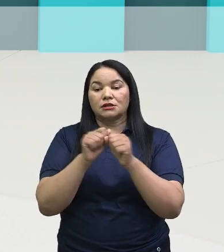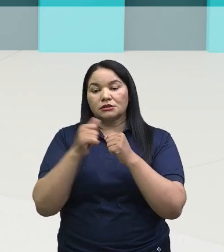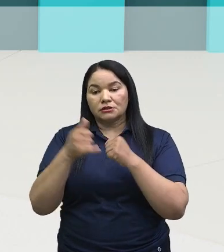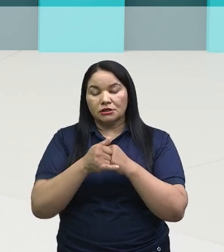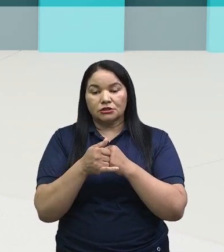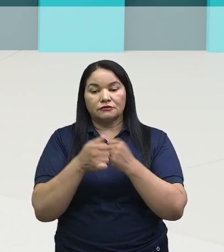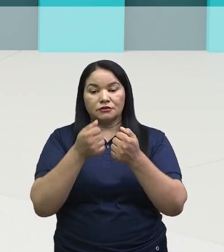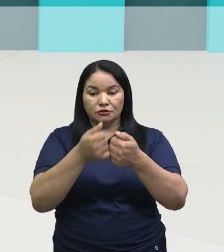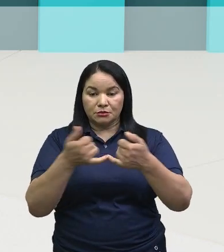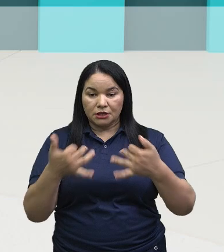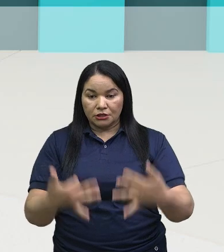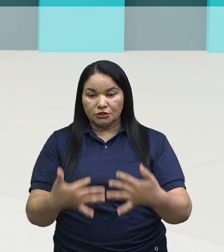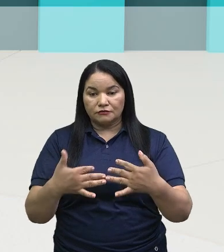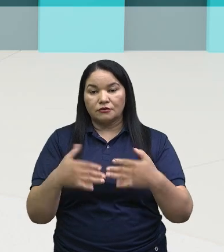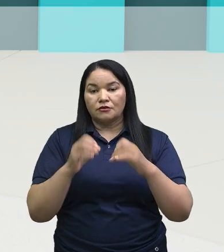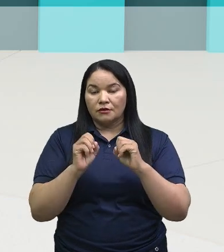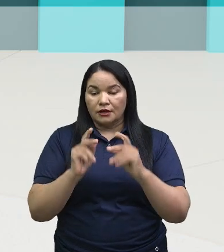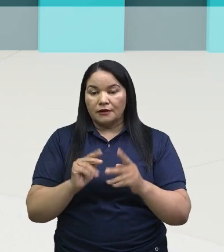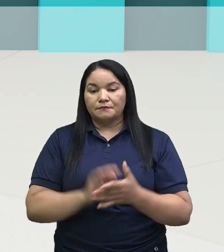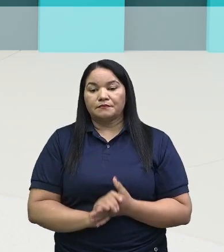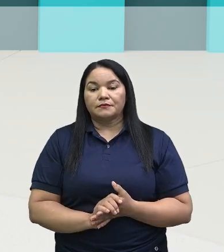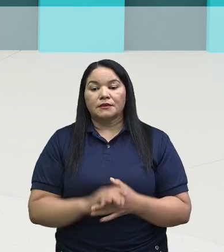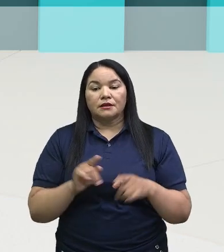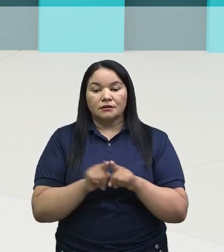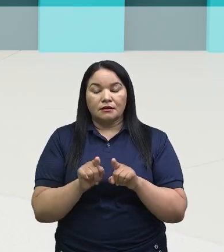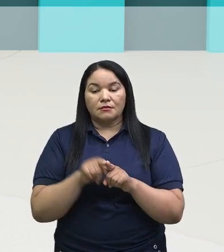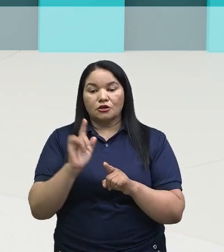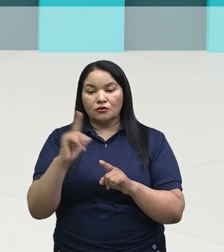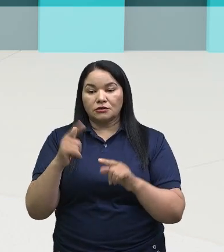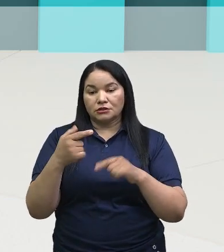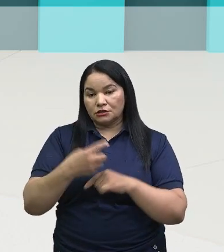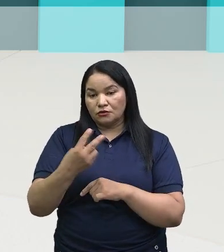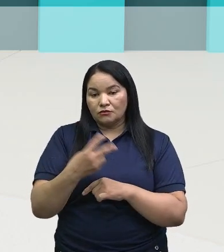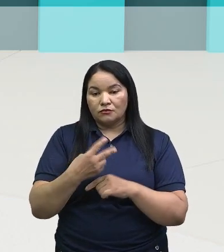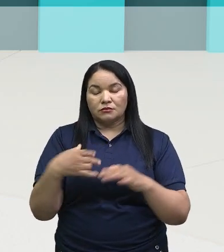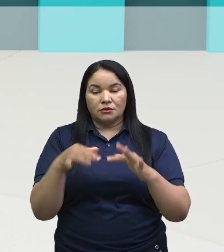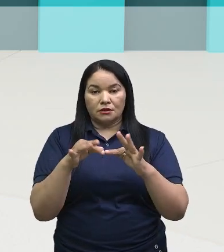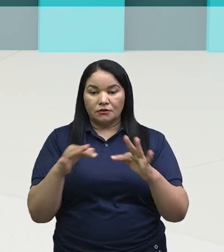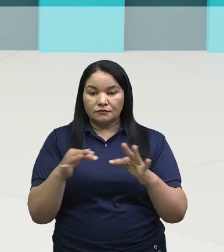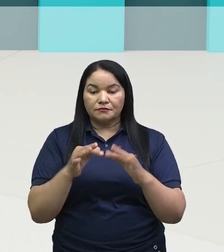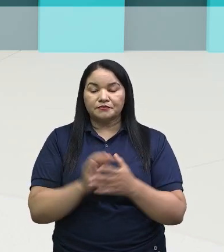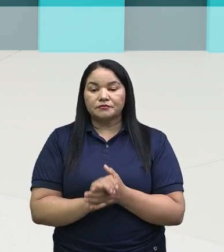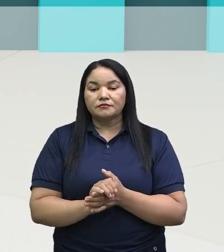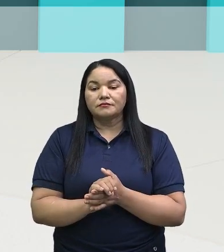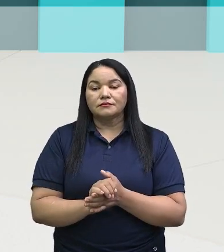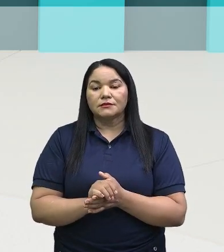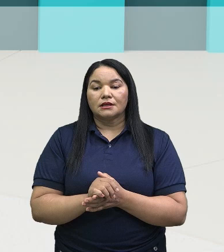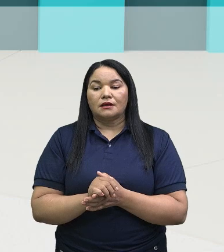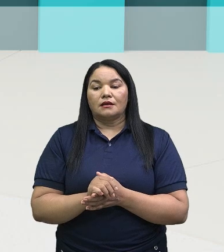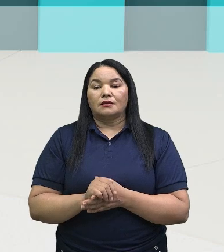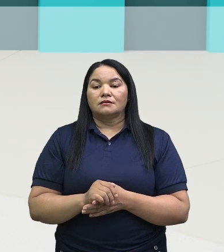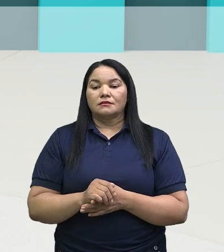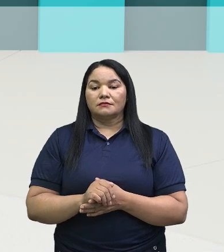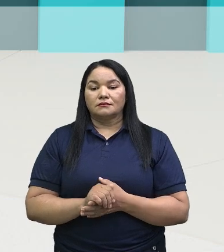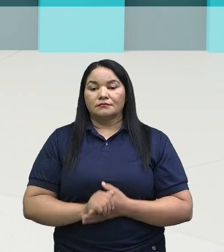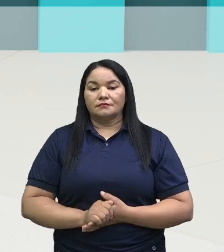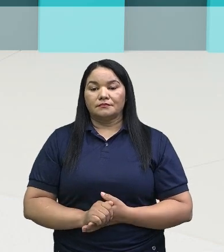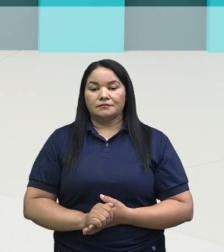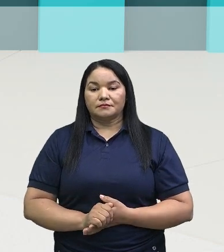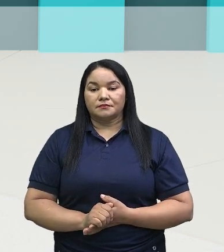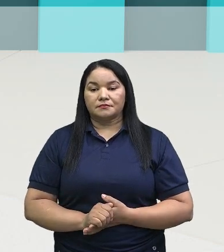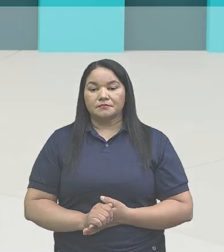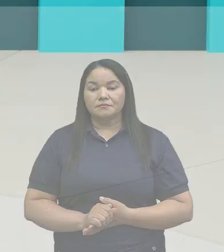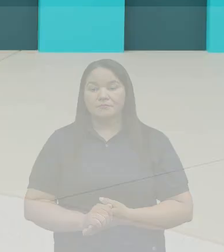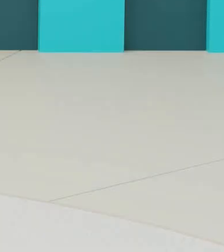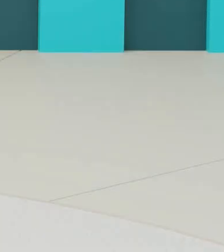adjetiva e explicativa. A mesma ideia acontece na segunda parte aí, ou seja, no segundo exemplo, ok?